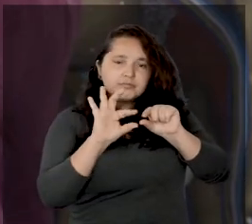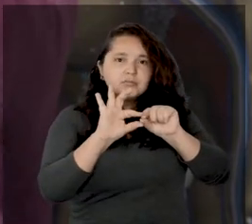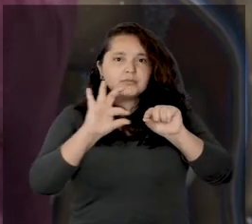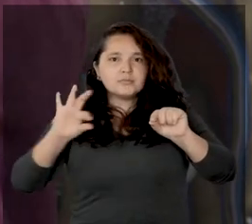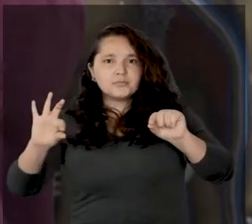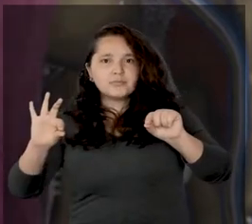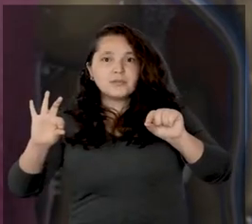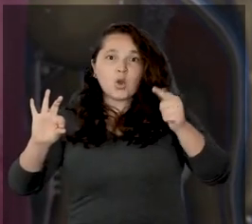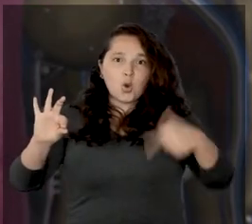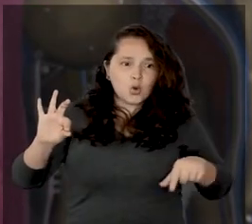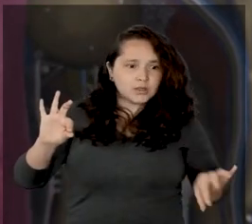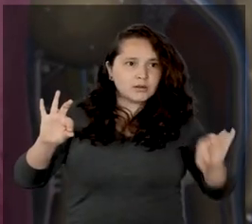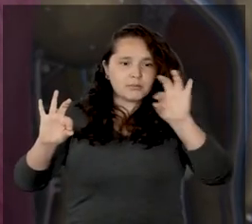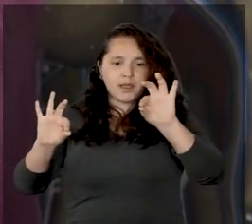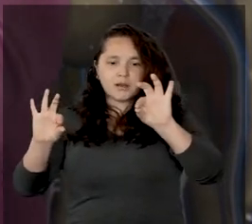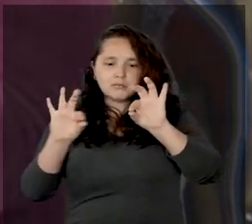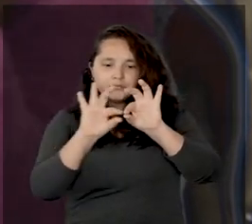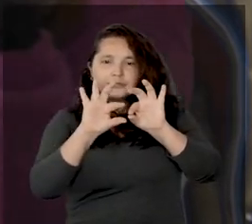sabe o que vai ser